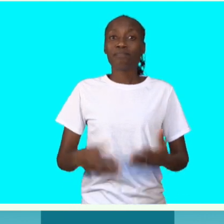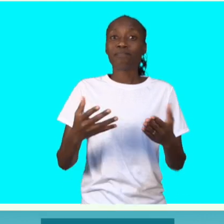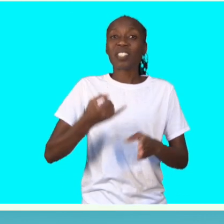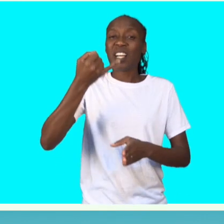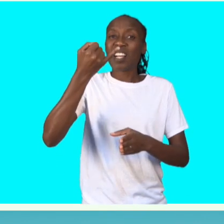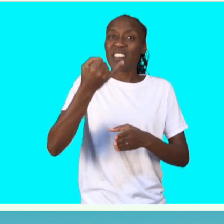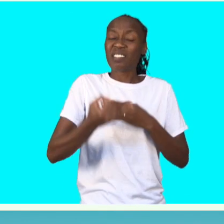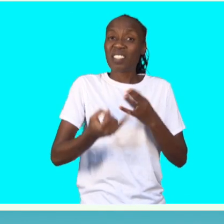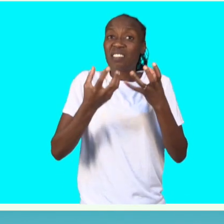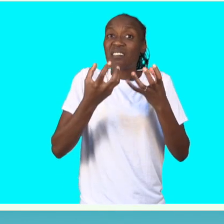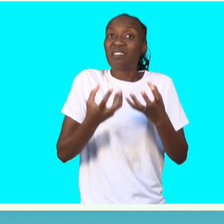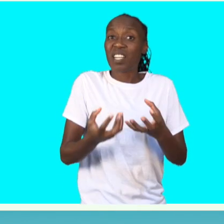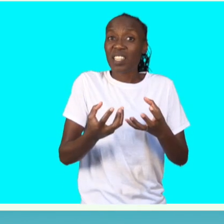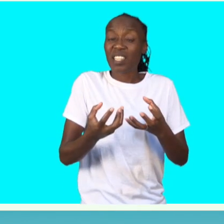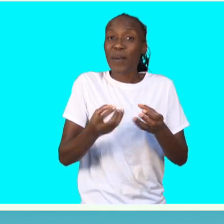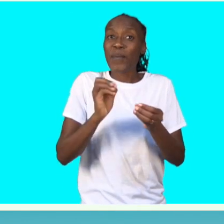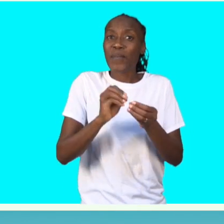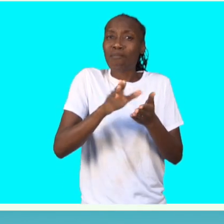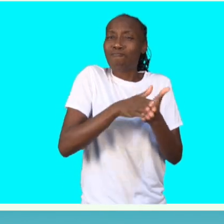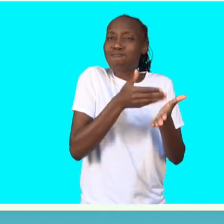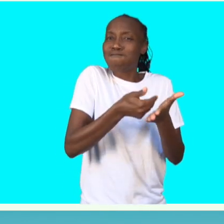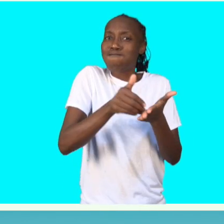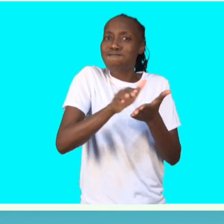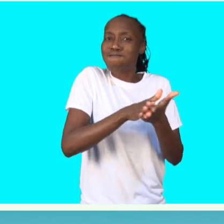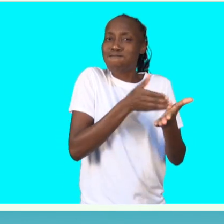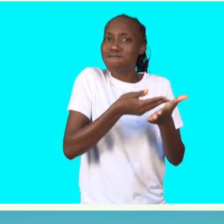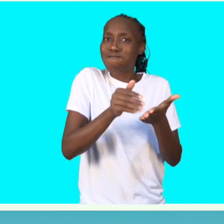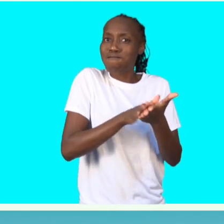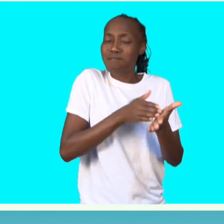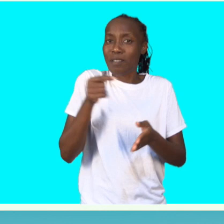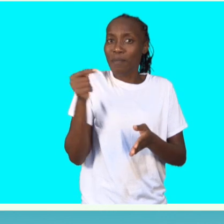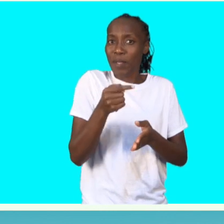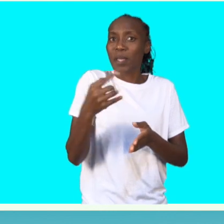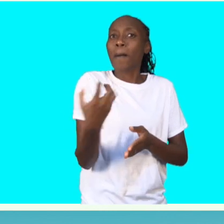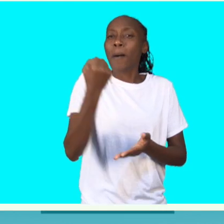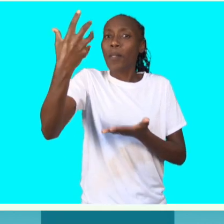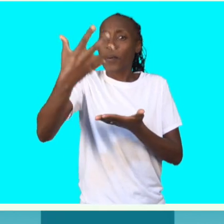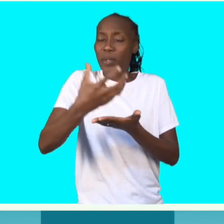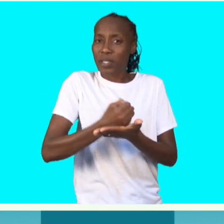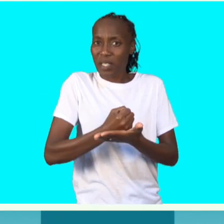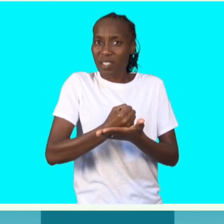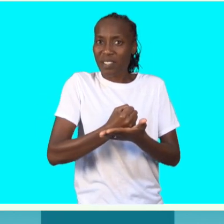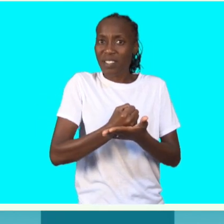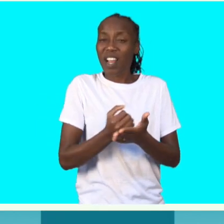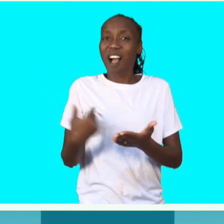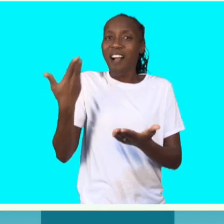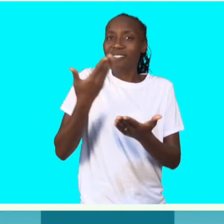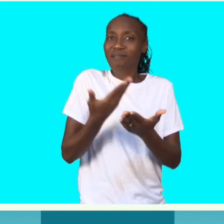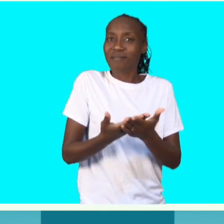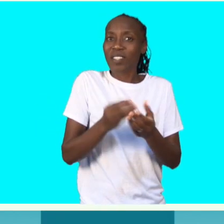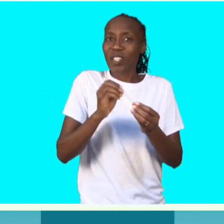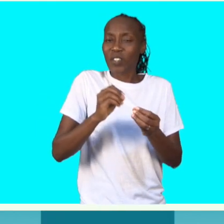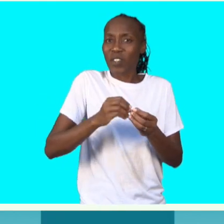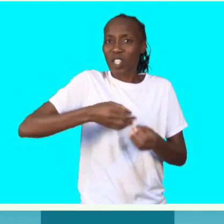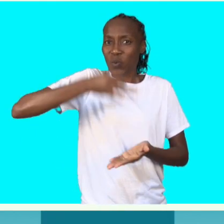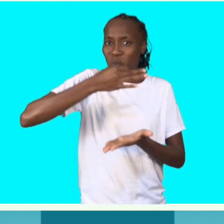Falta colocar a pomada, a graxa, para que possa atingir esse extremo,